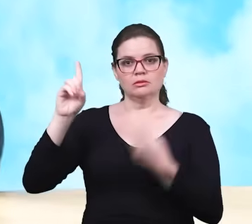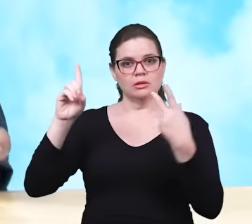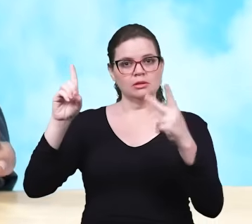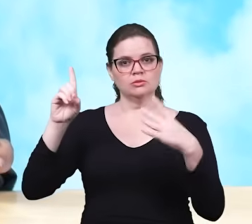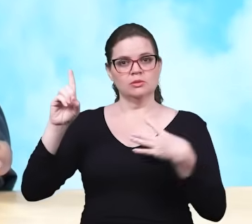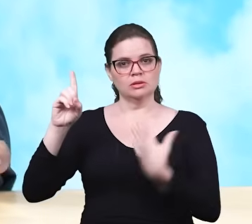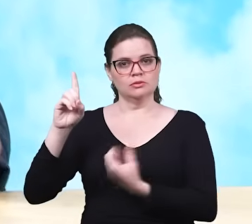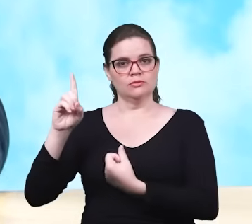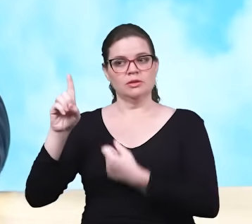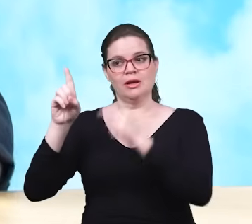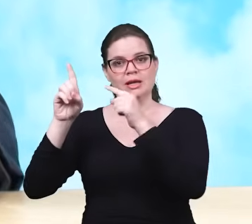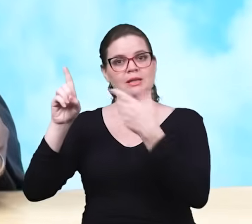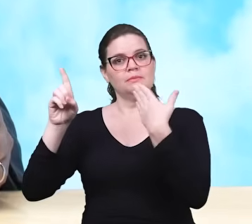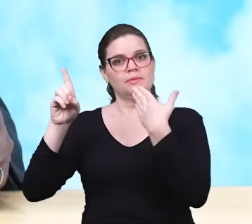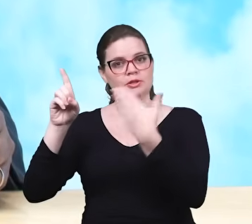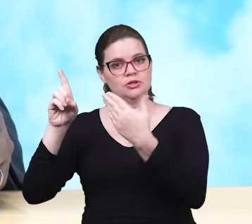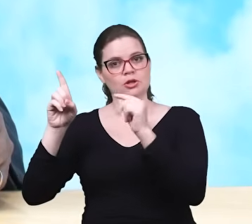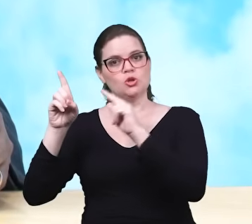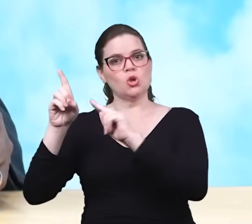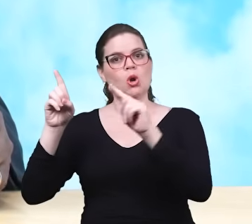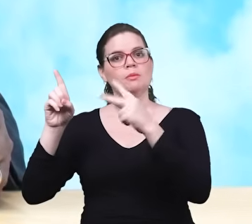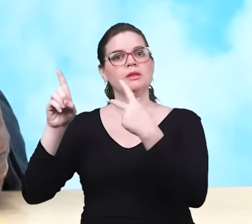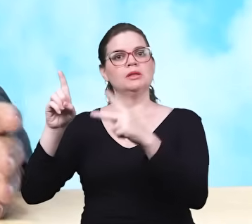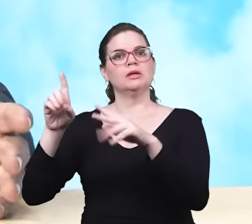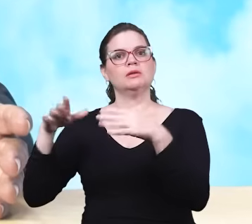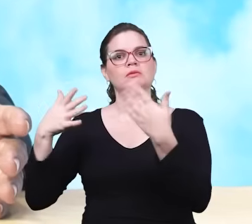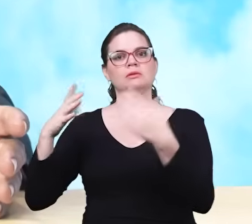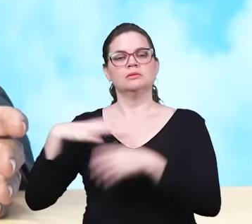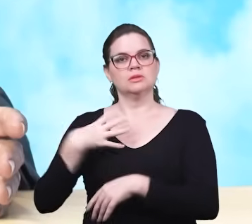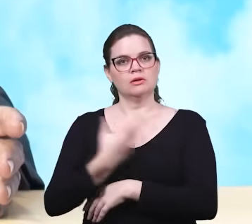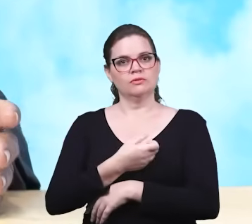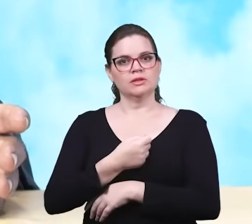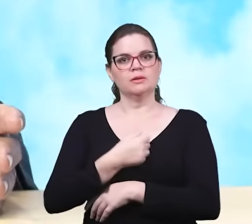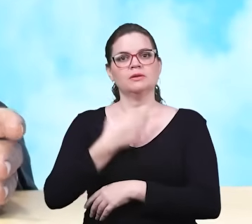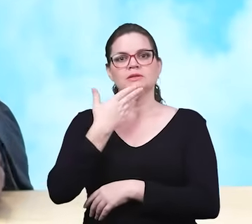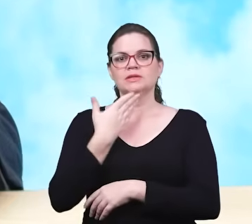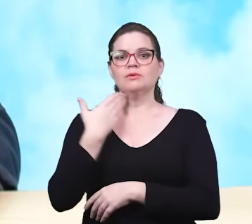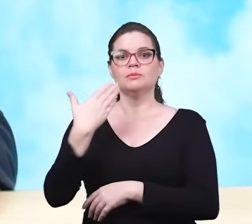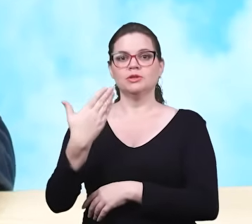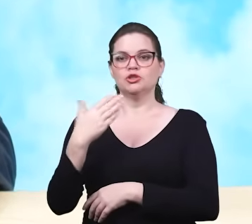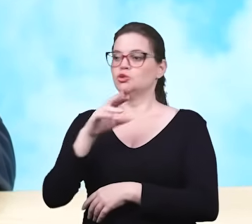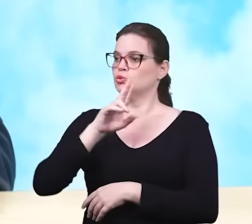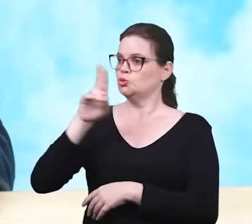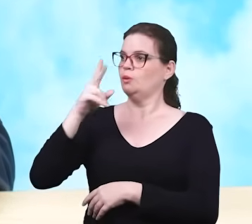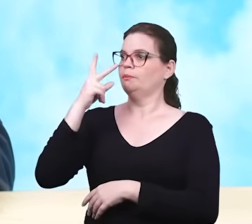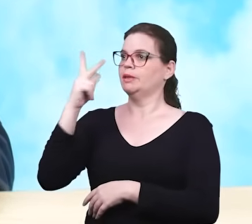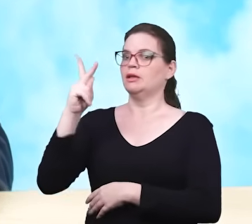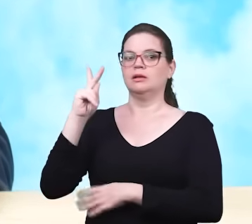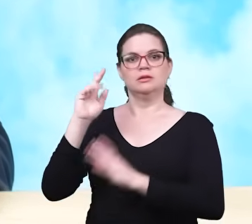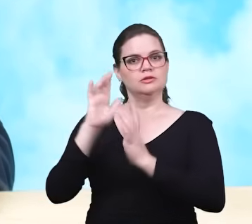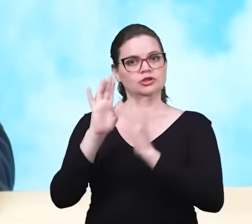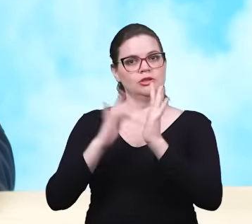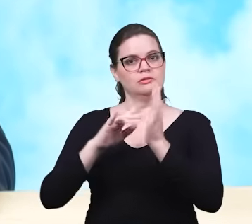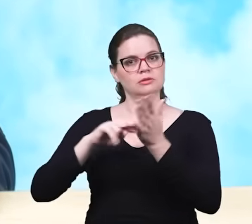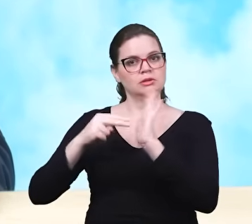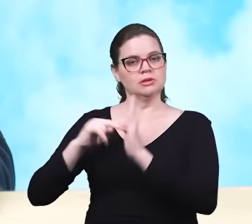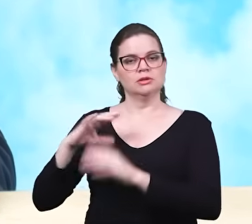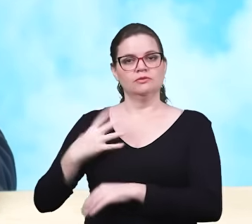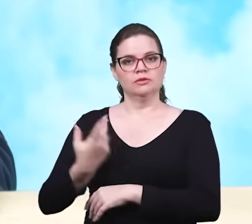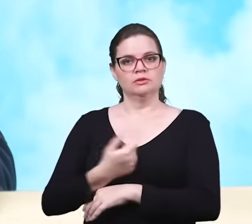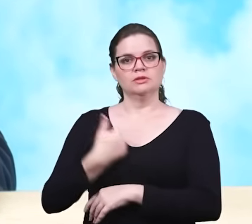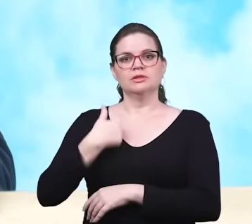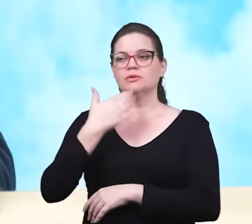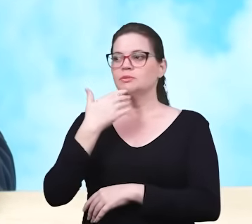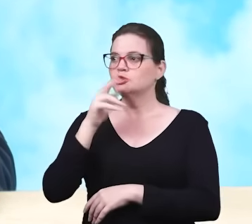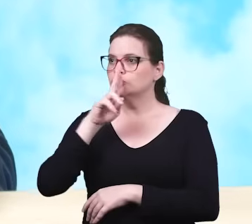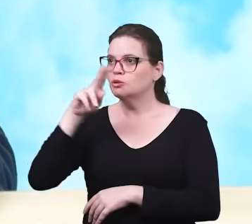pedires em meu nome, qual é o nome dele? Salvação. Tudo o que você pedir em nome